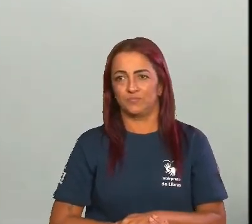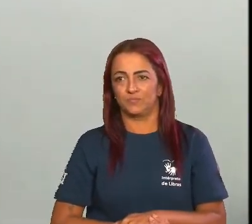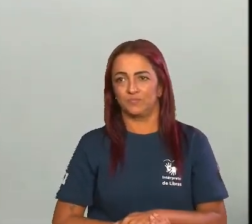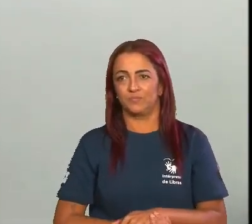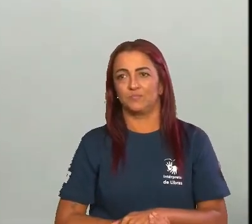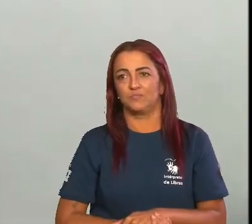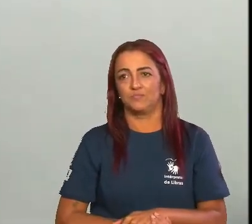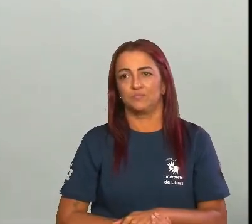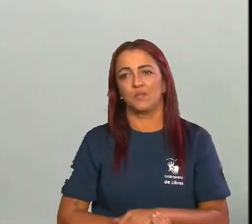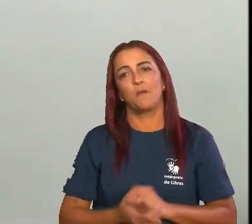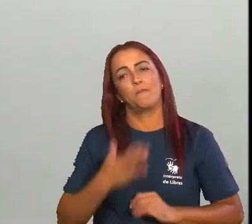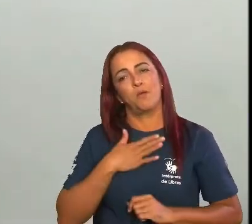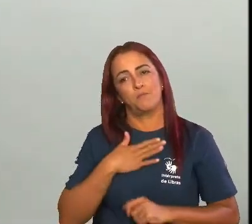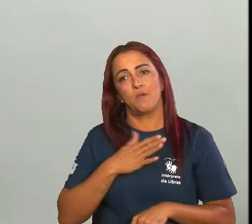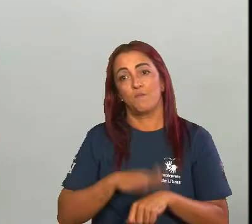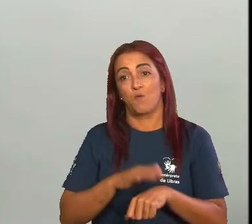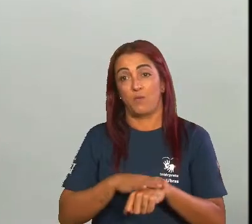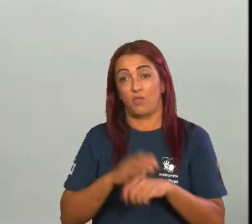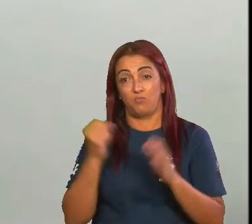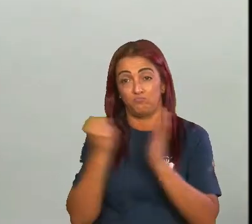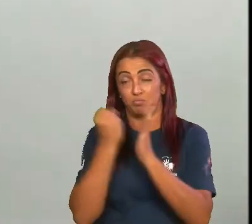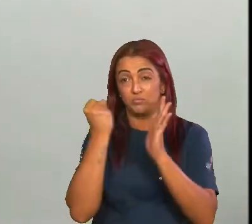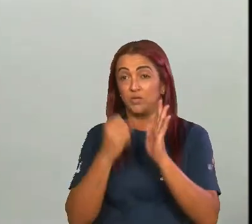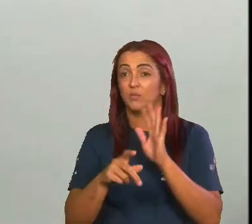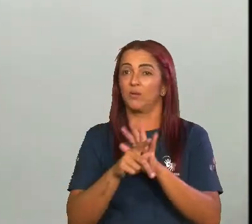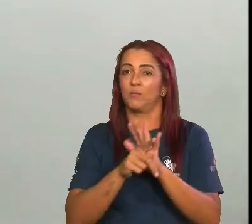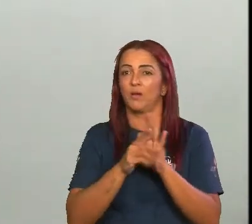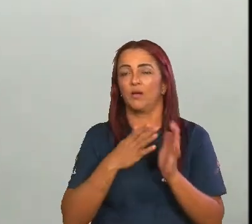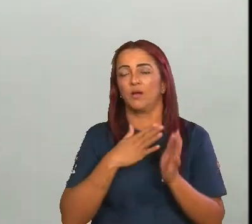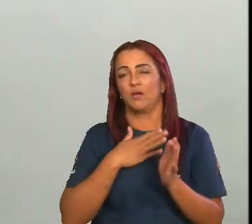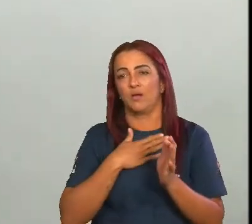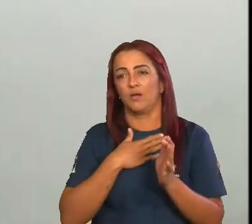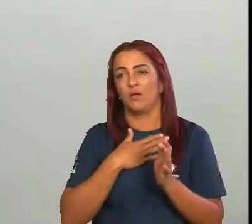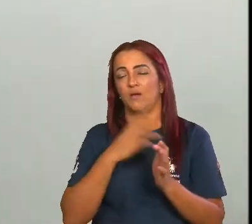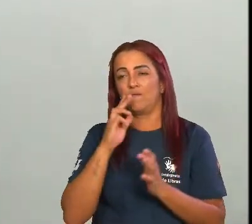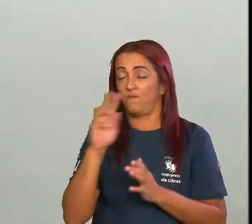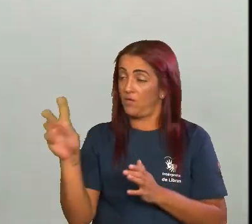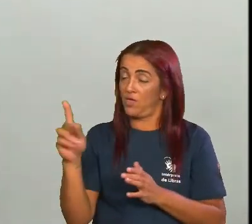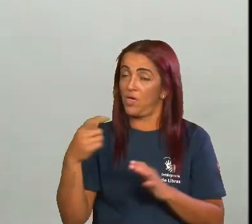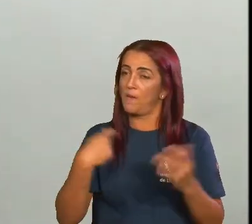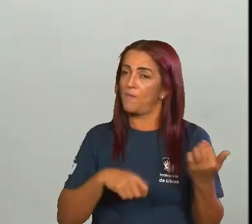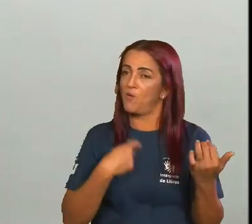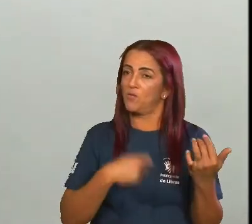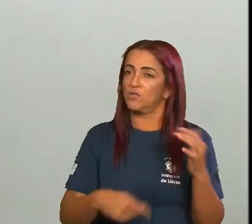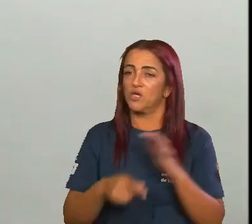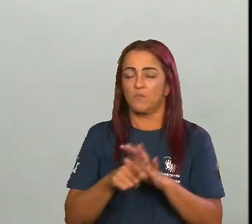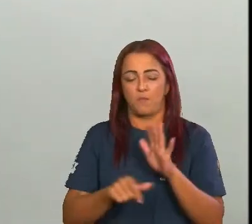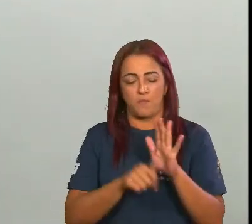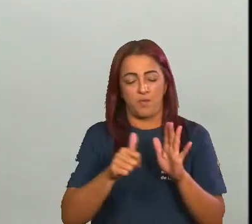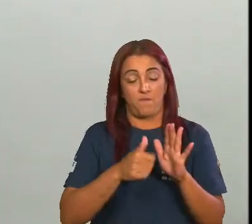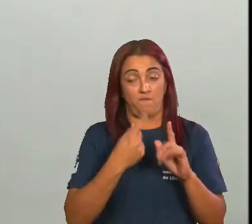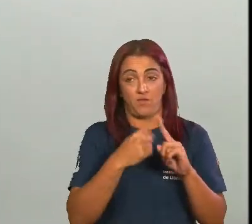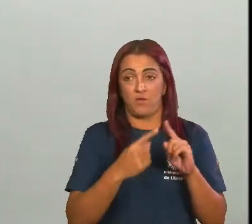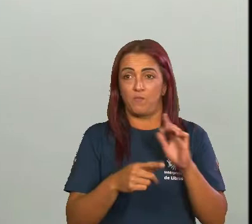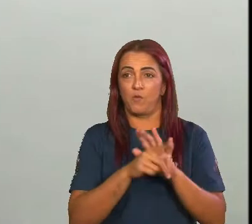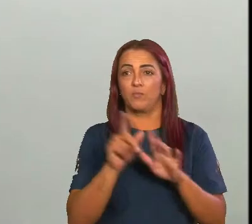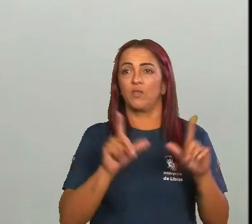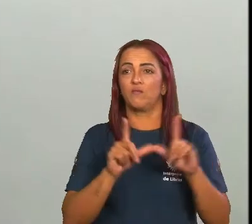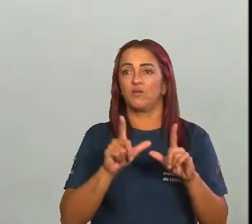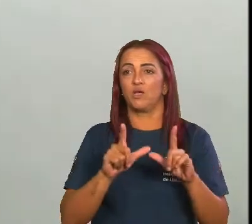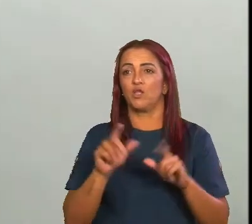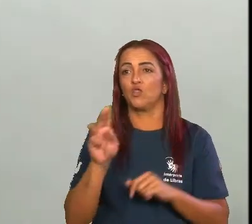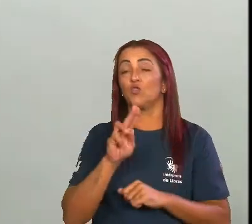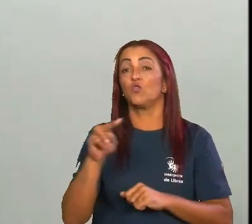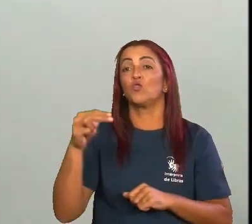Um momento marcante para mim, Carlinhos, foi quando eu vi tocar a sua música pela primeira vez na TV, na novela